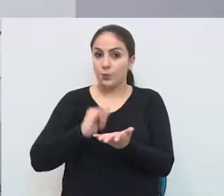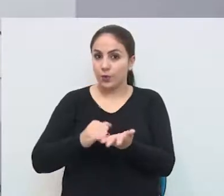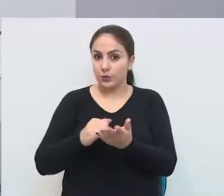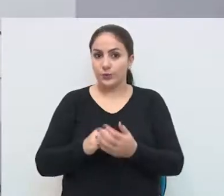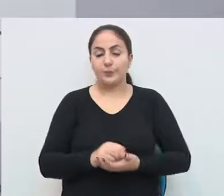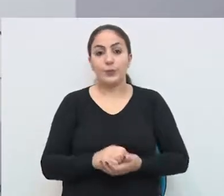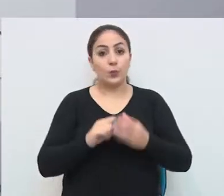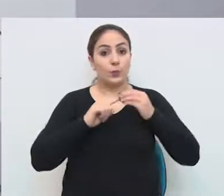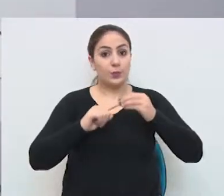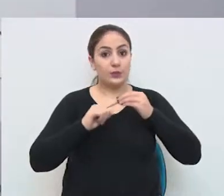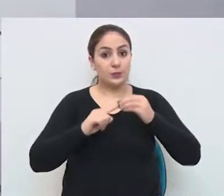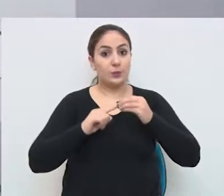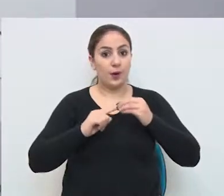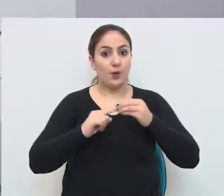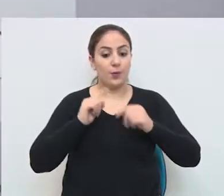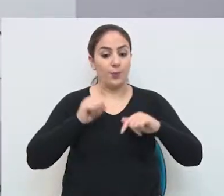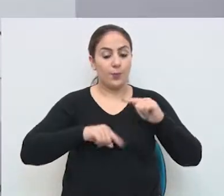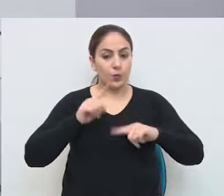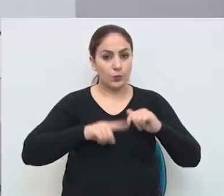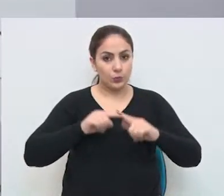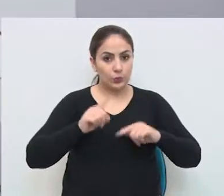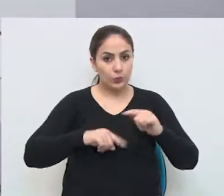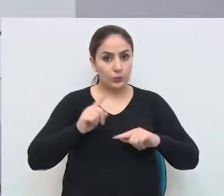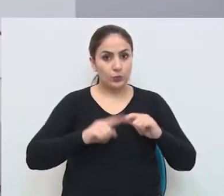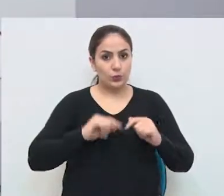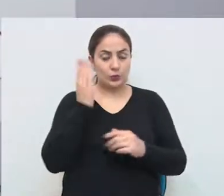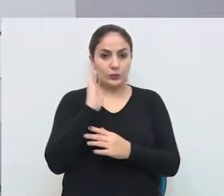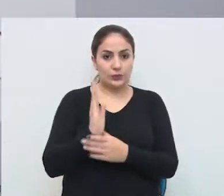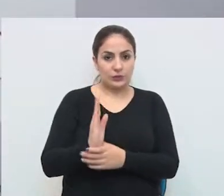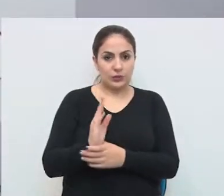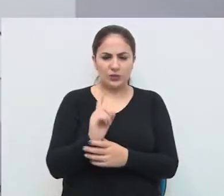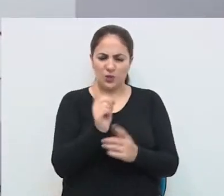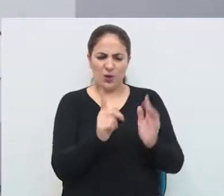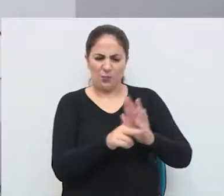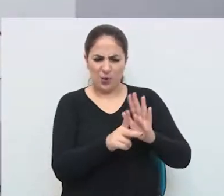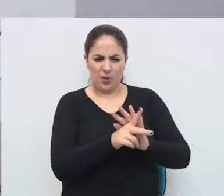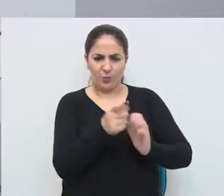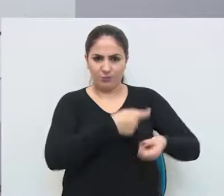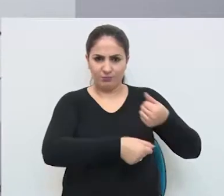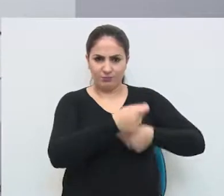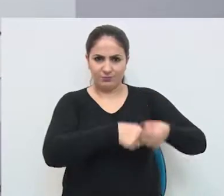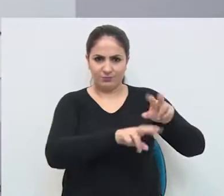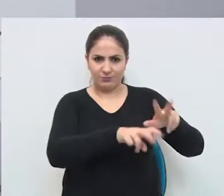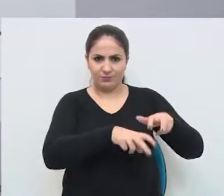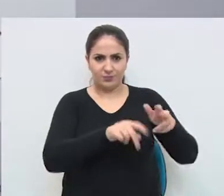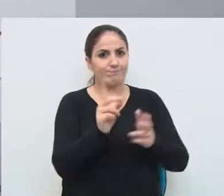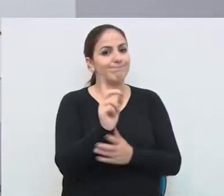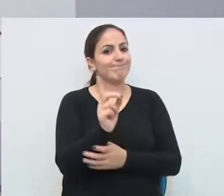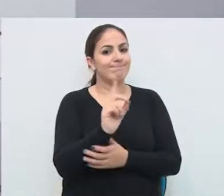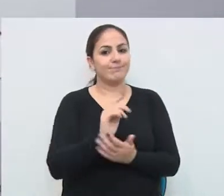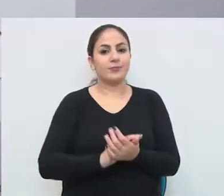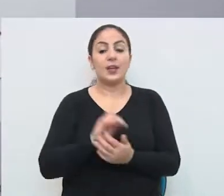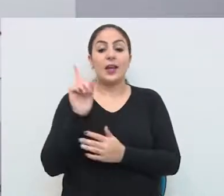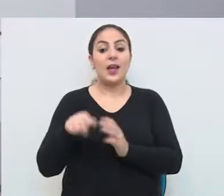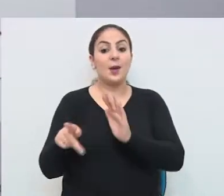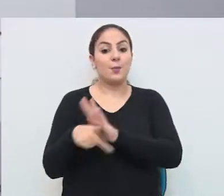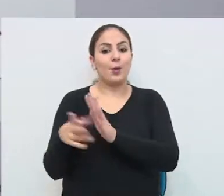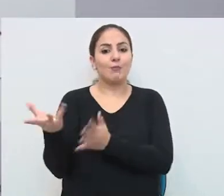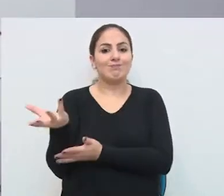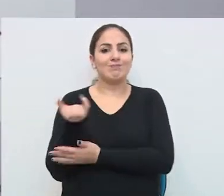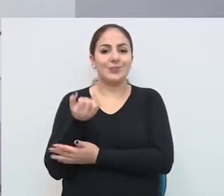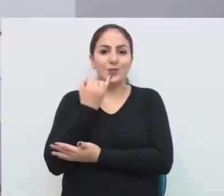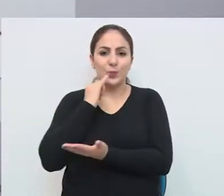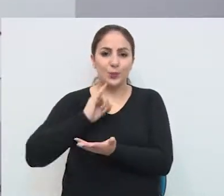produto nacional não é o agronegócio, o principal segmento do Brasil não é o agronegócio, é